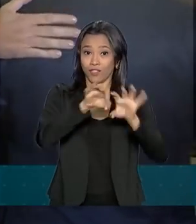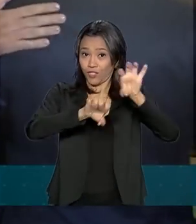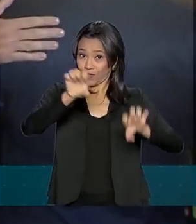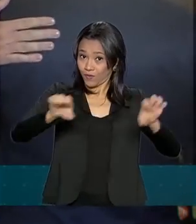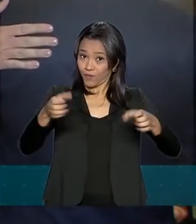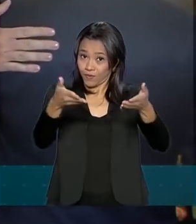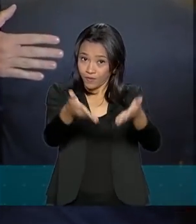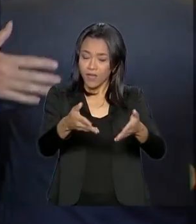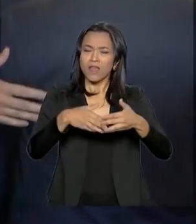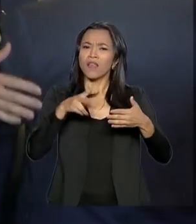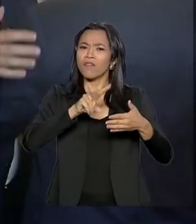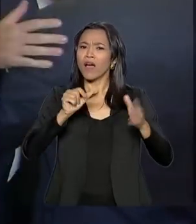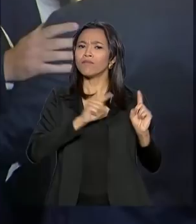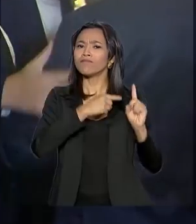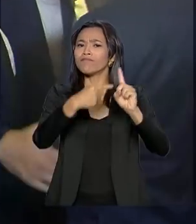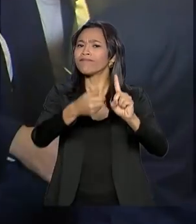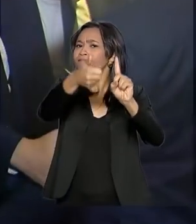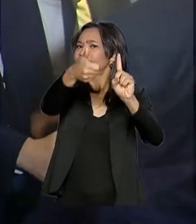respeito